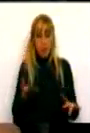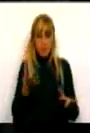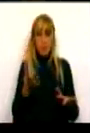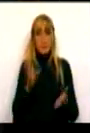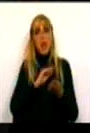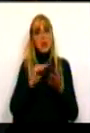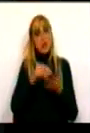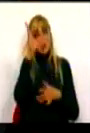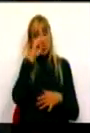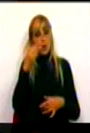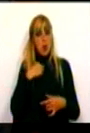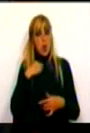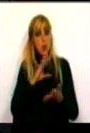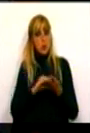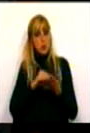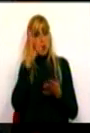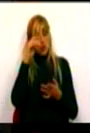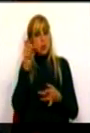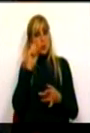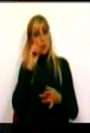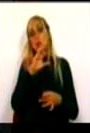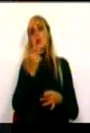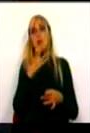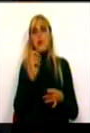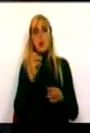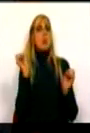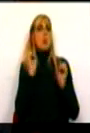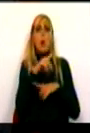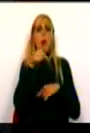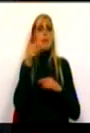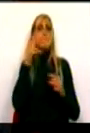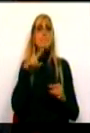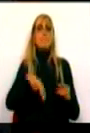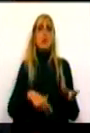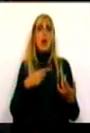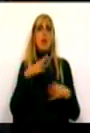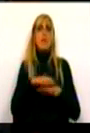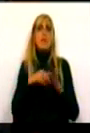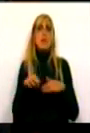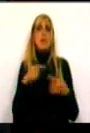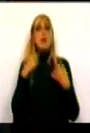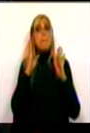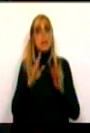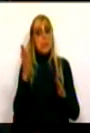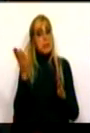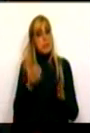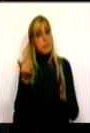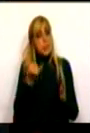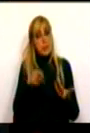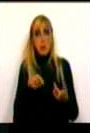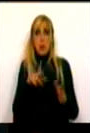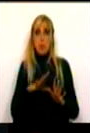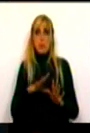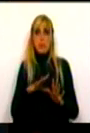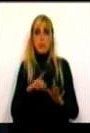estado eu fui está a adaptação civil não há em portugal há nada que se possa fazer sem simulacro não foi feito num simulacro